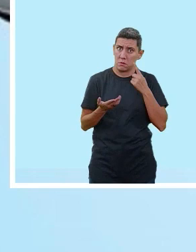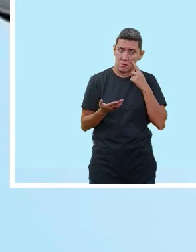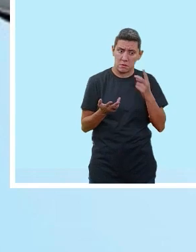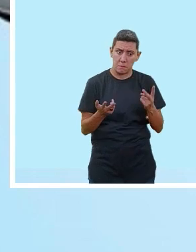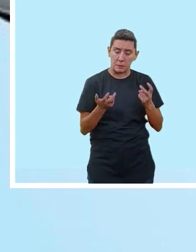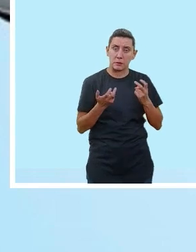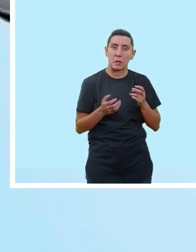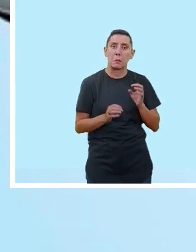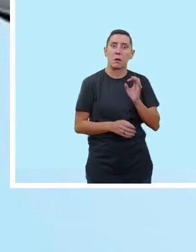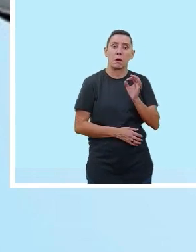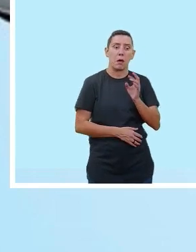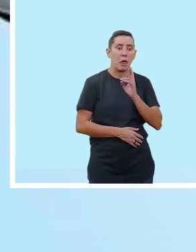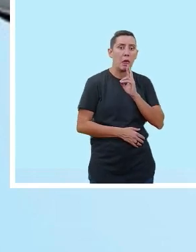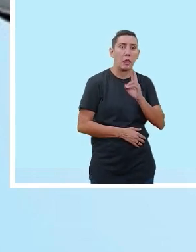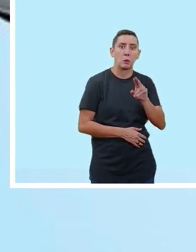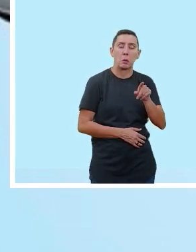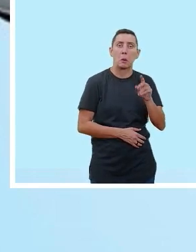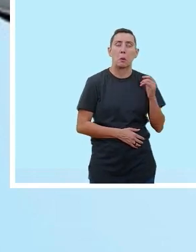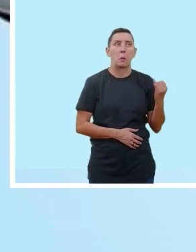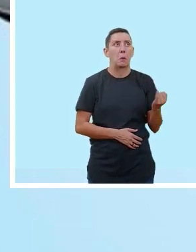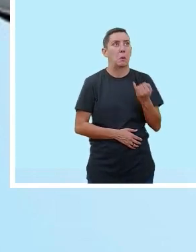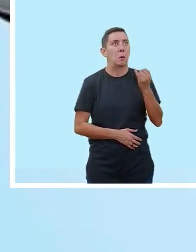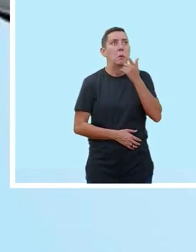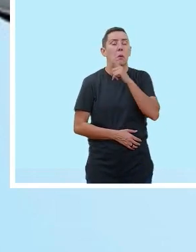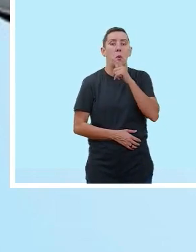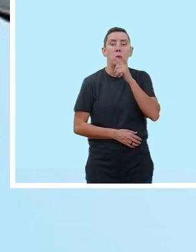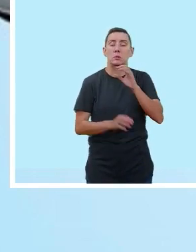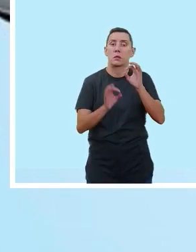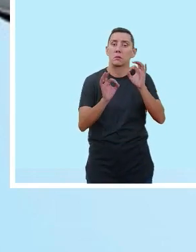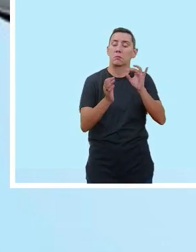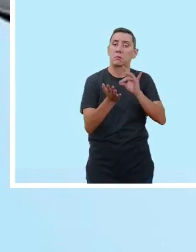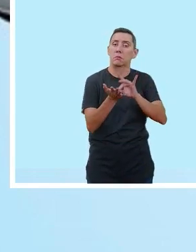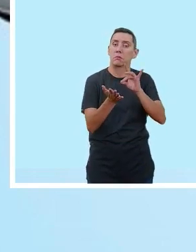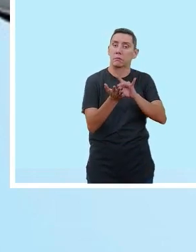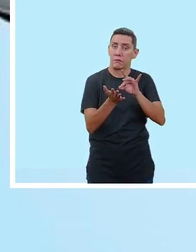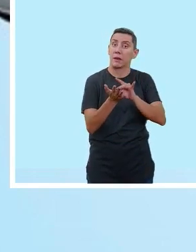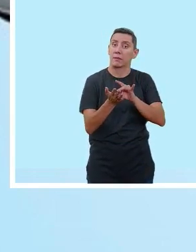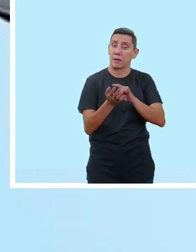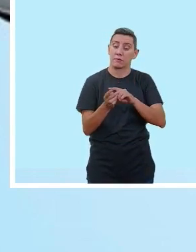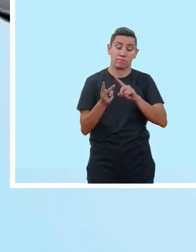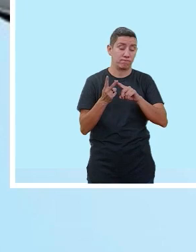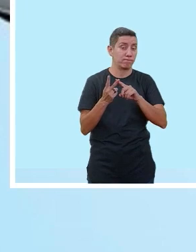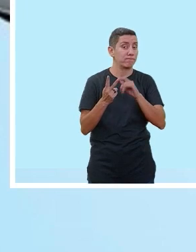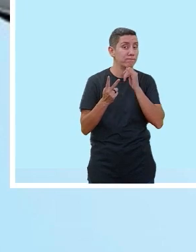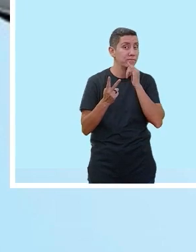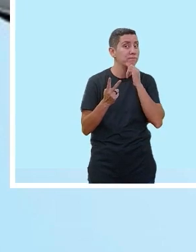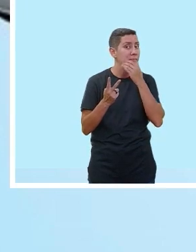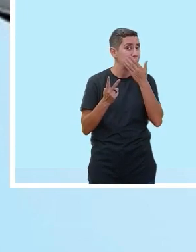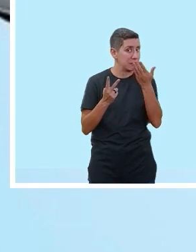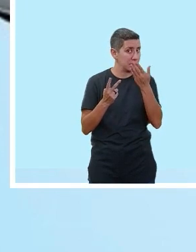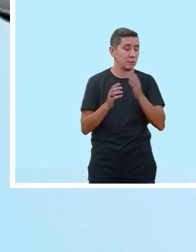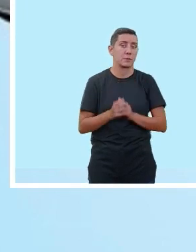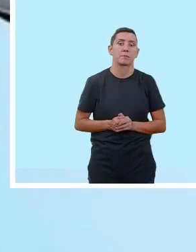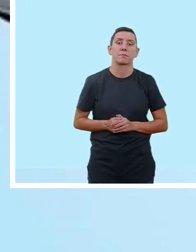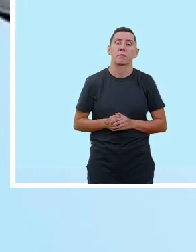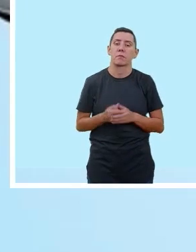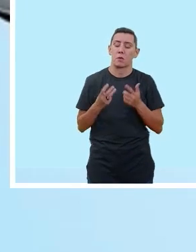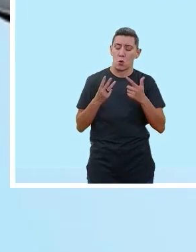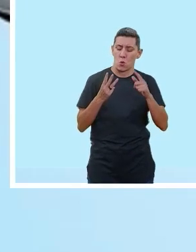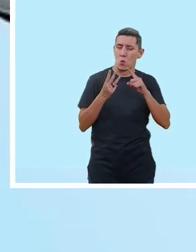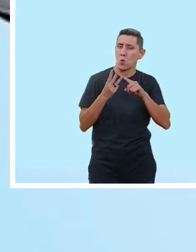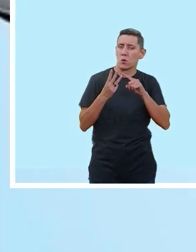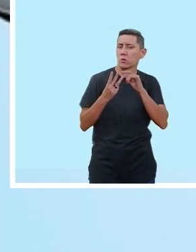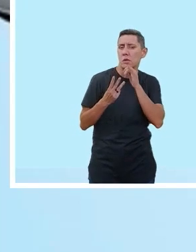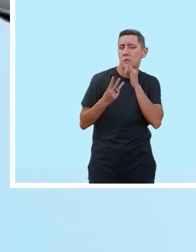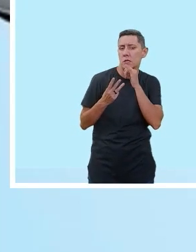impacto muito grande nesse tipo de solução. Então, isso aqui é o segundo tipo de aplicação que nós temos. O terceiro tipo